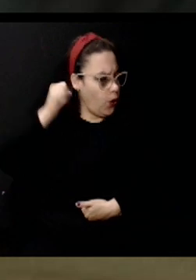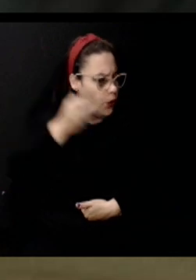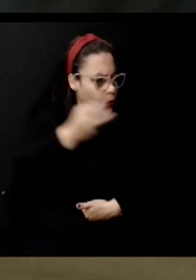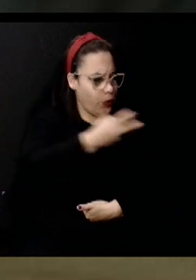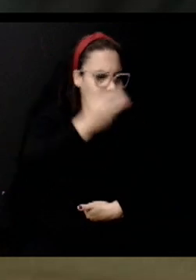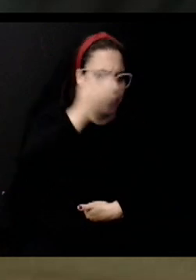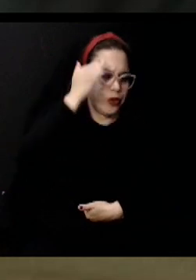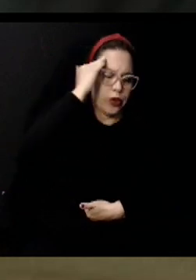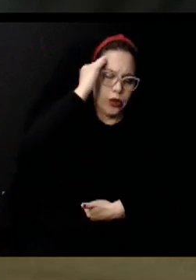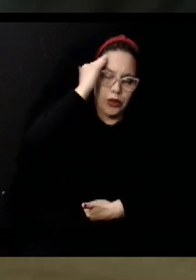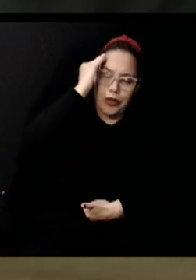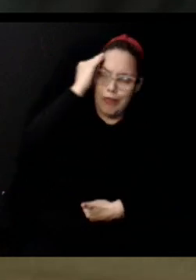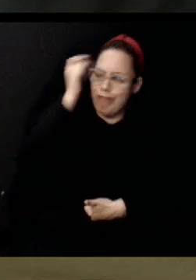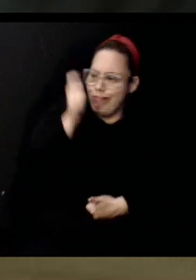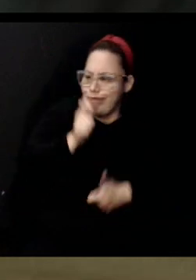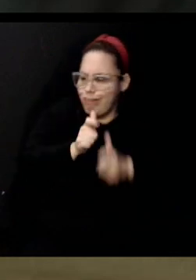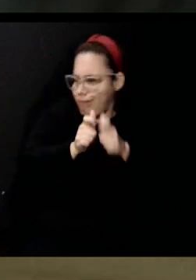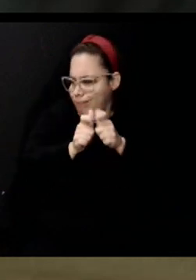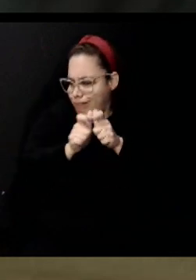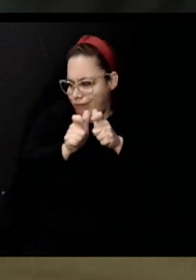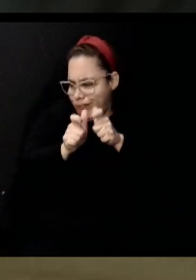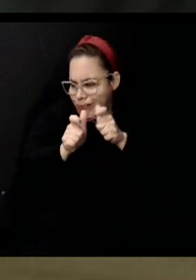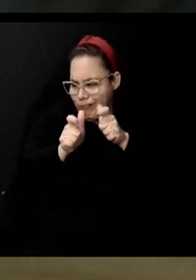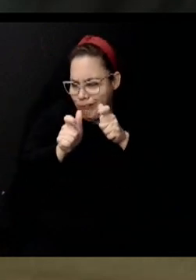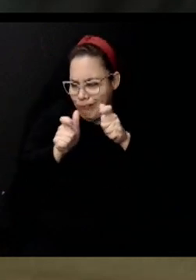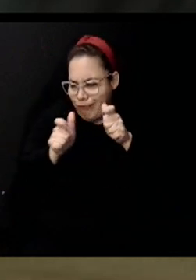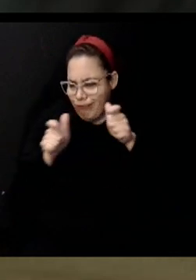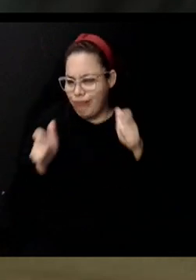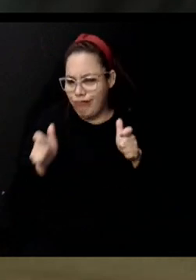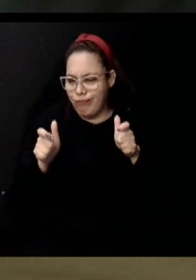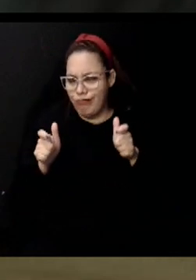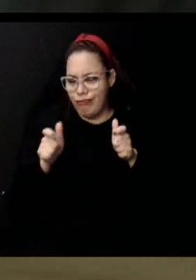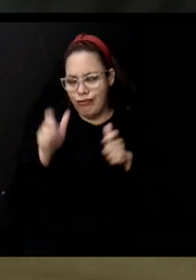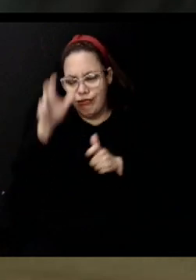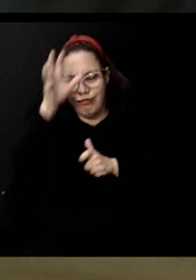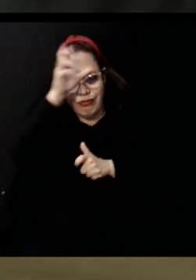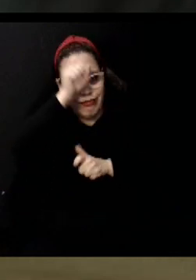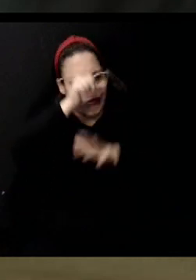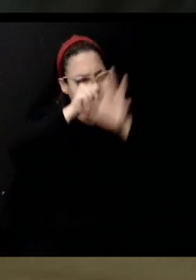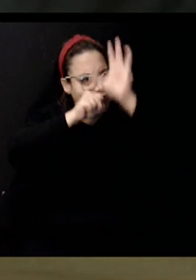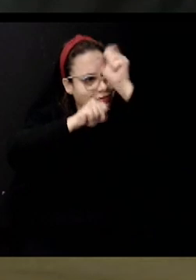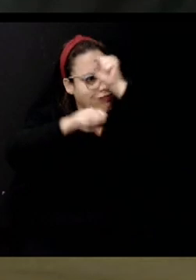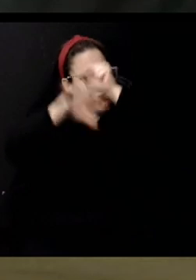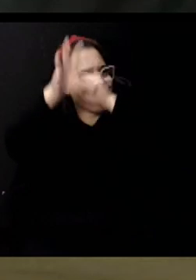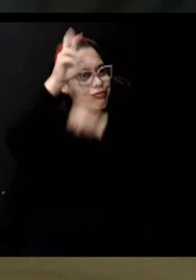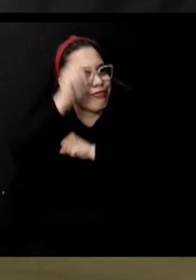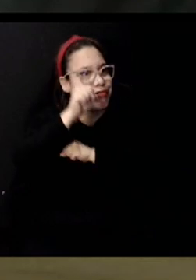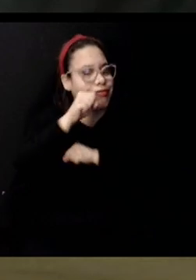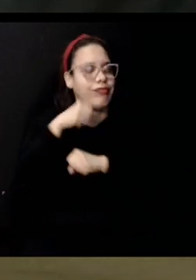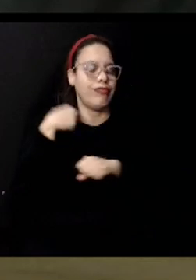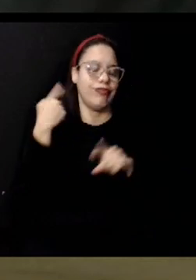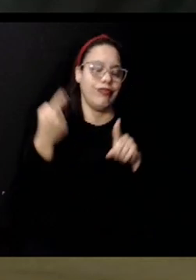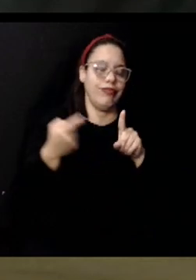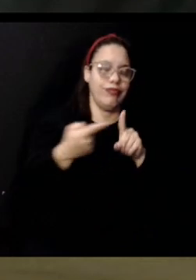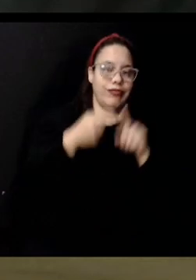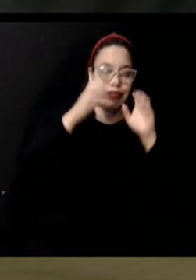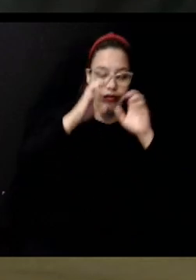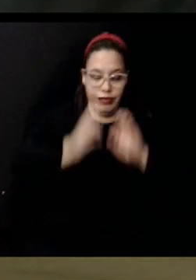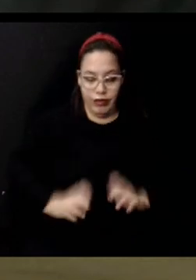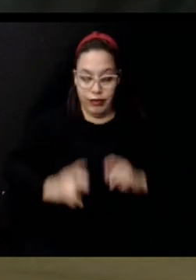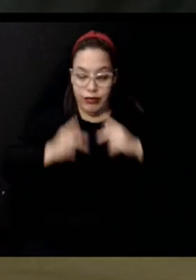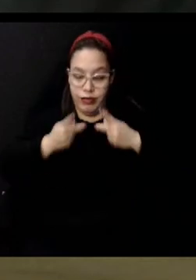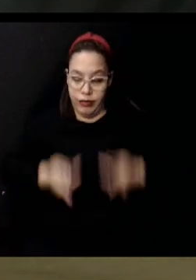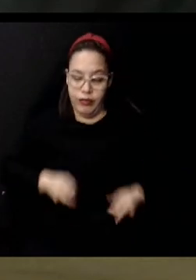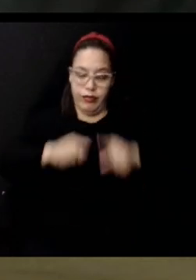gente vai ampliando e a gente vai aprendendo. E esse é o nosso propósito, falar de comportamento humano aqui no nosso